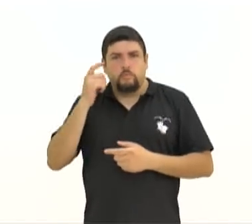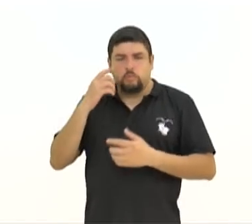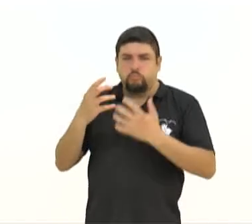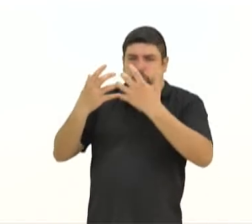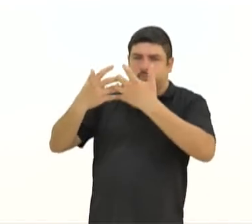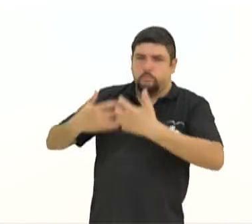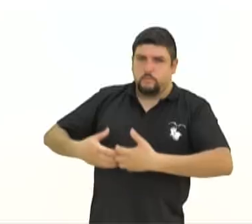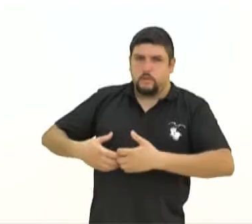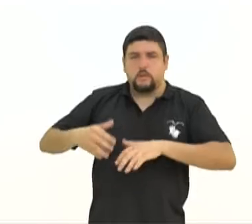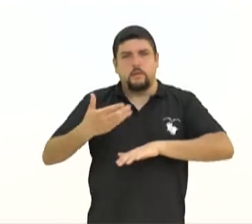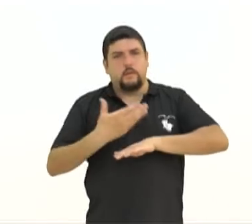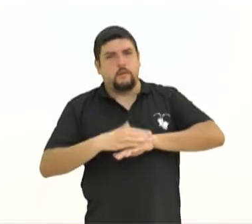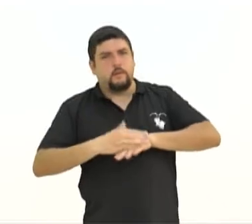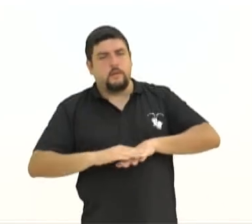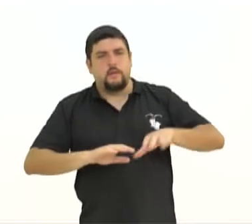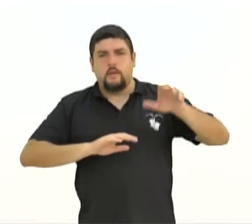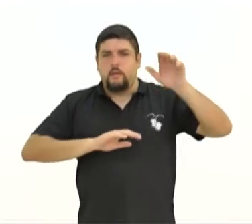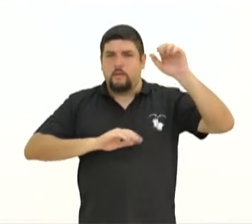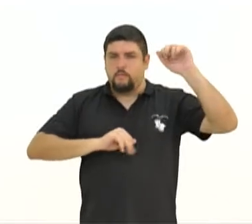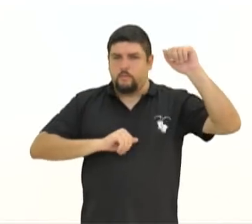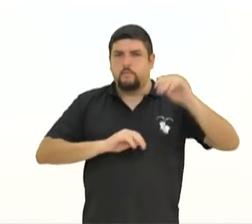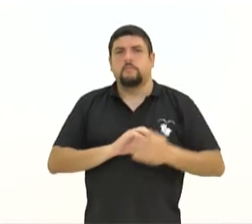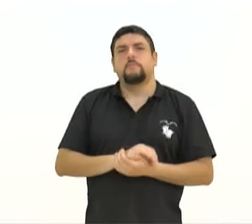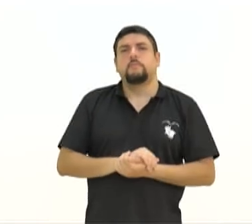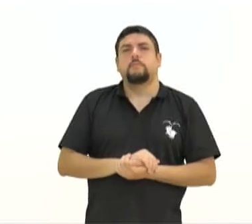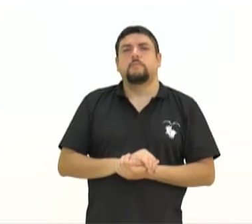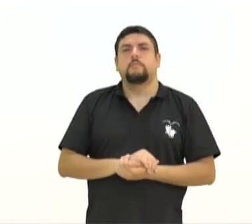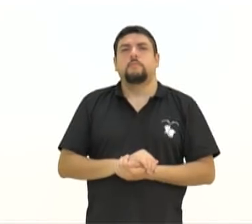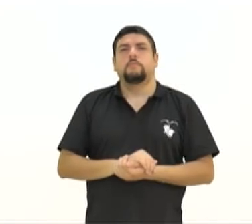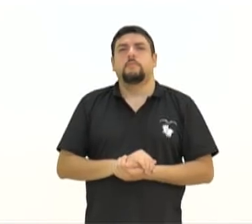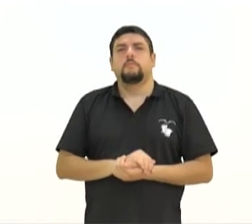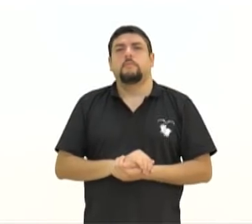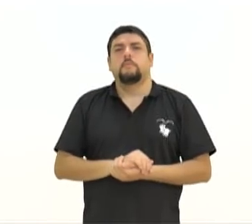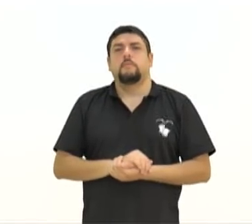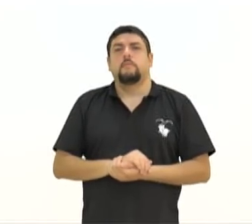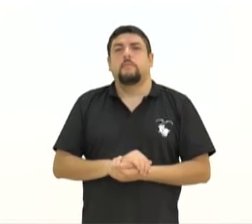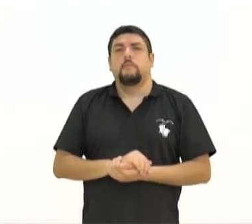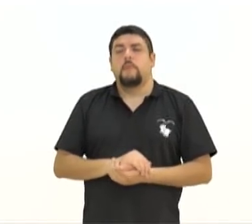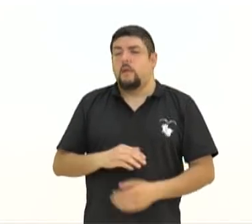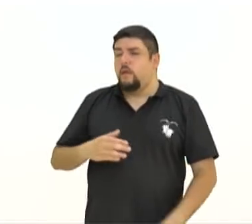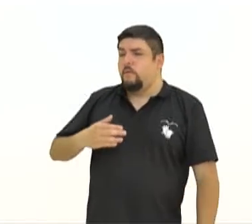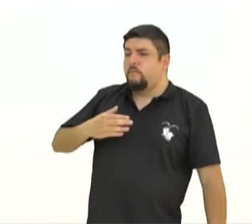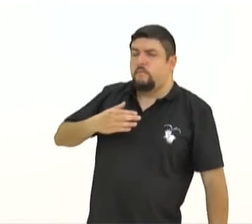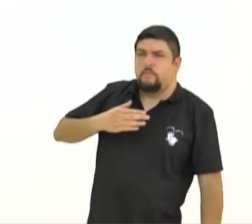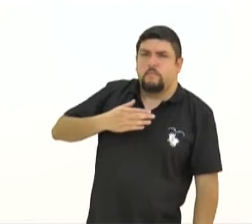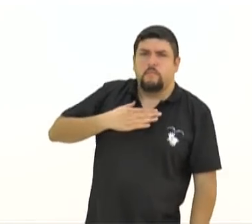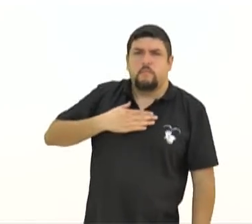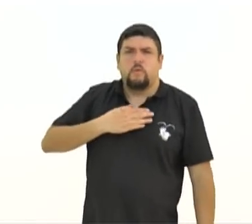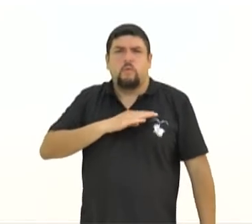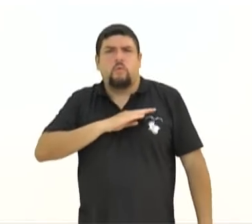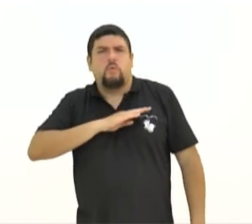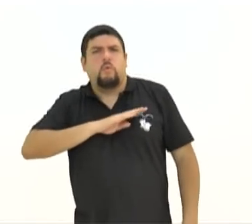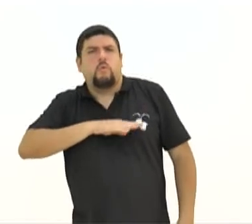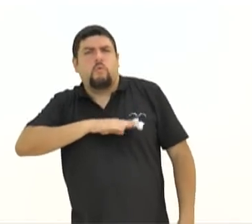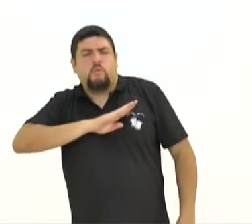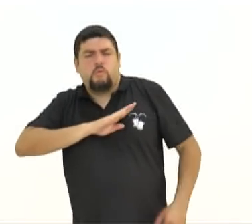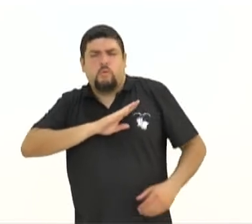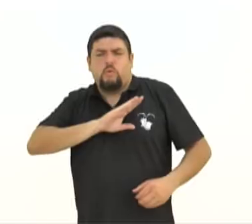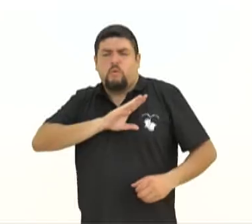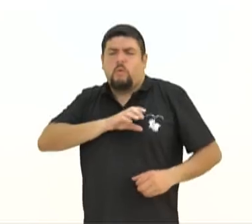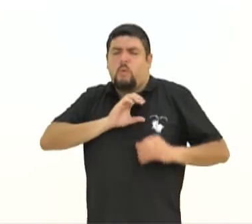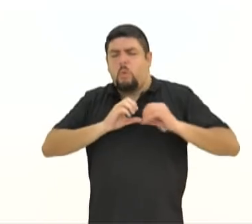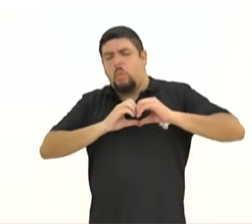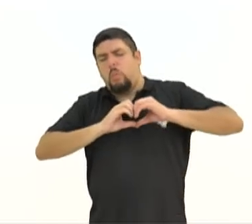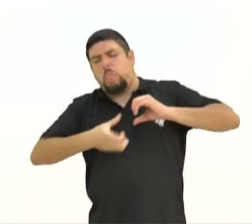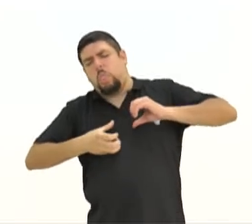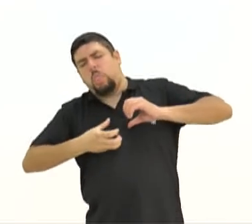espanhola, para a gente treinar um pouquinho. Então, na primeira imagem a gente tem Mi corazón se rompió en 1000 pedazos.